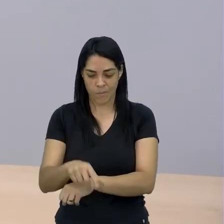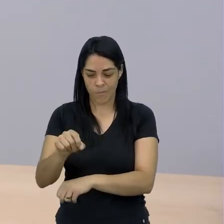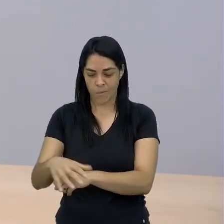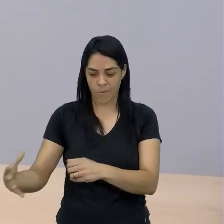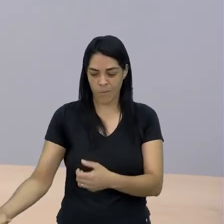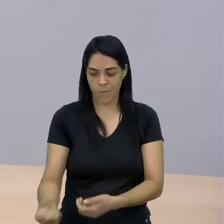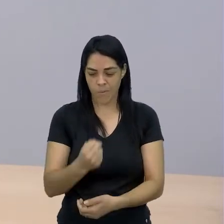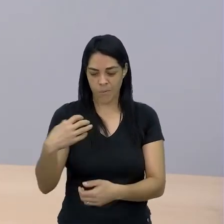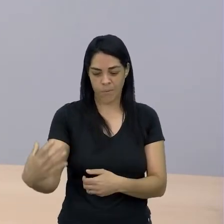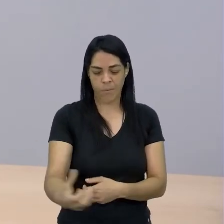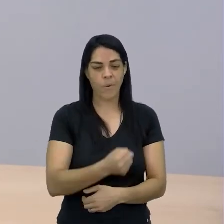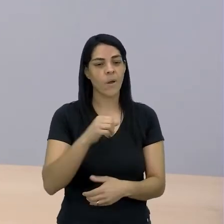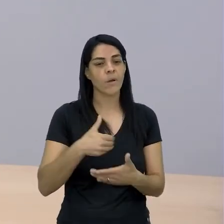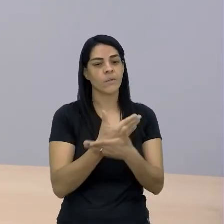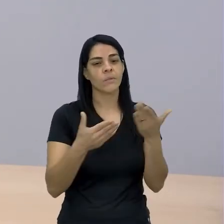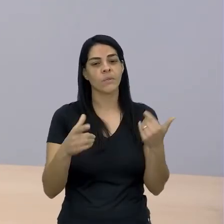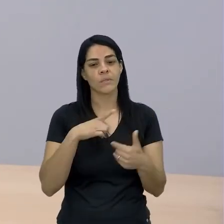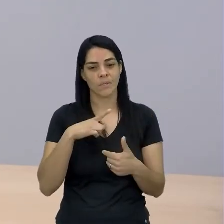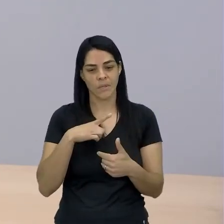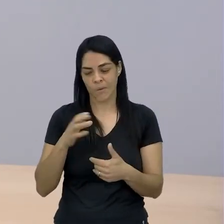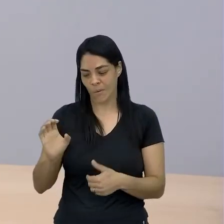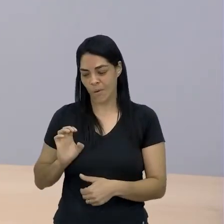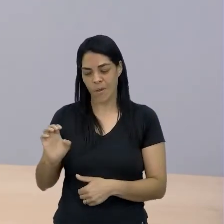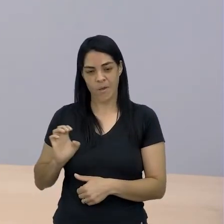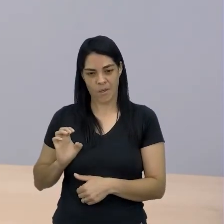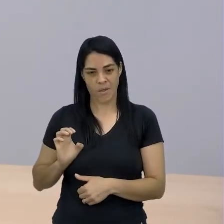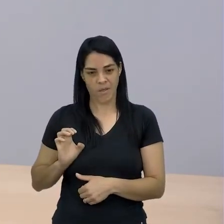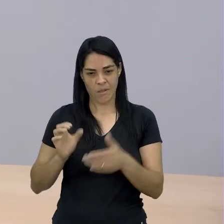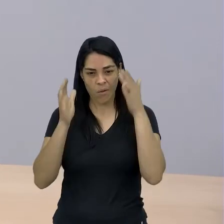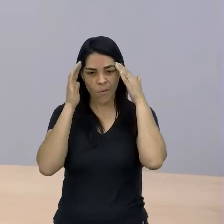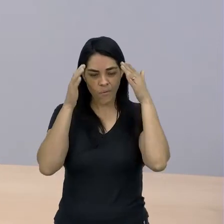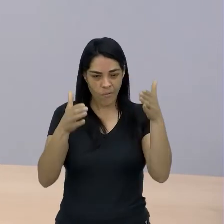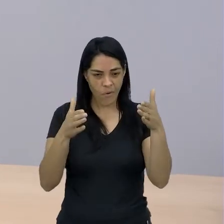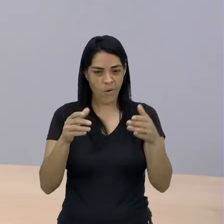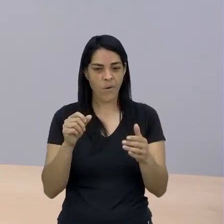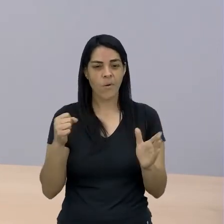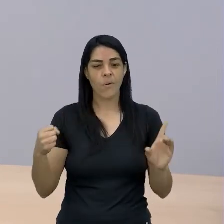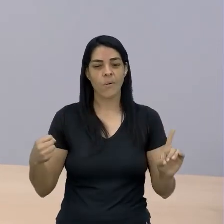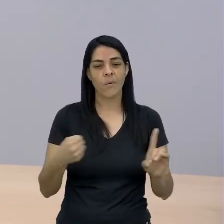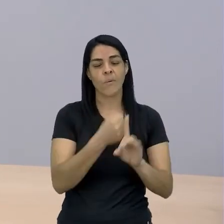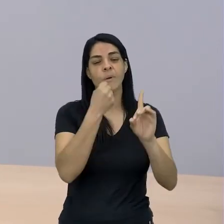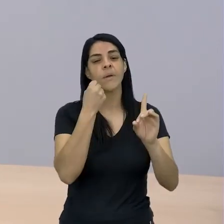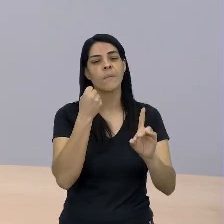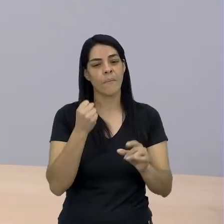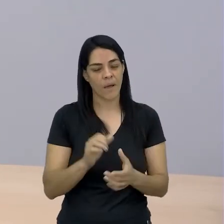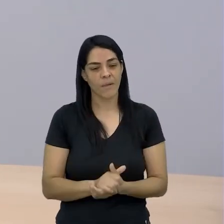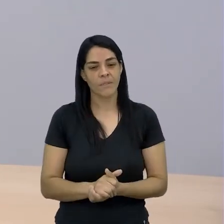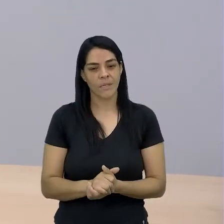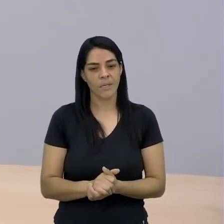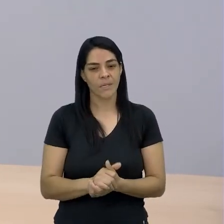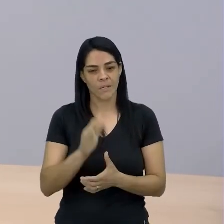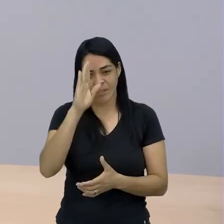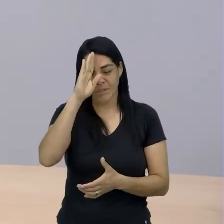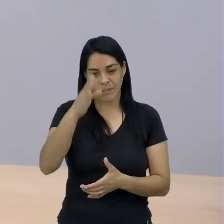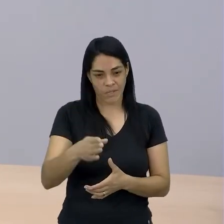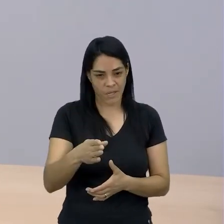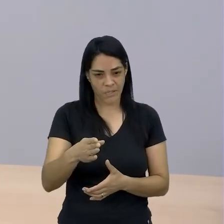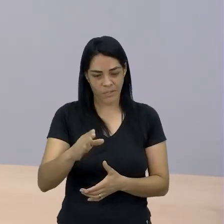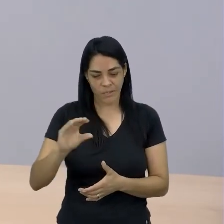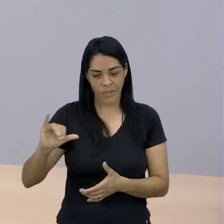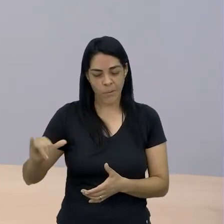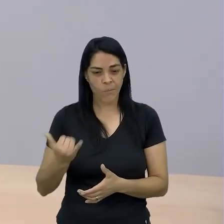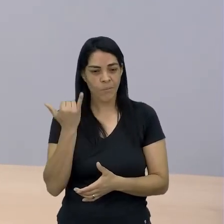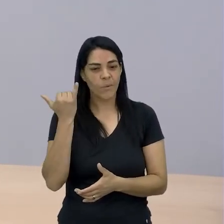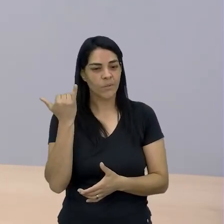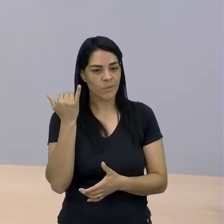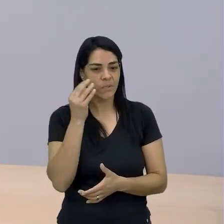temos uma superconcentração de riqueza, o que impacta diretamente nas